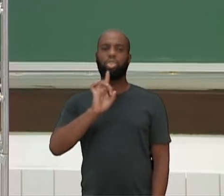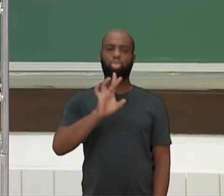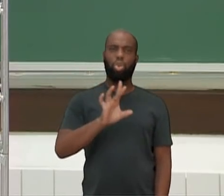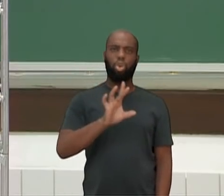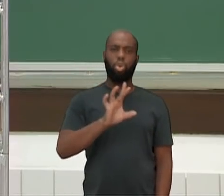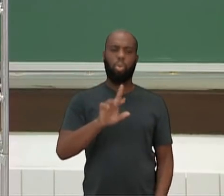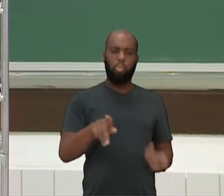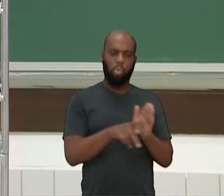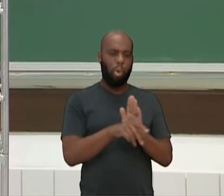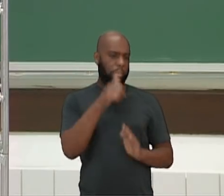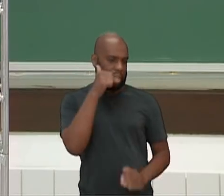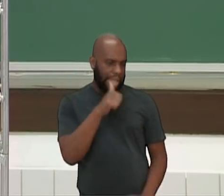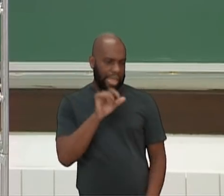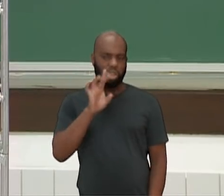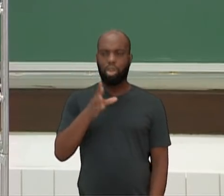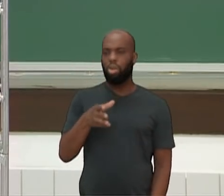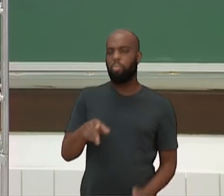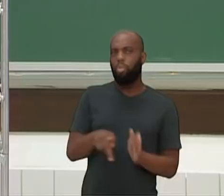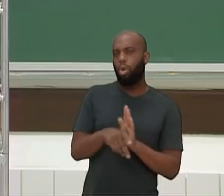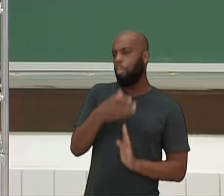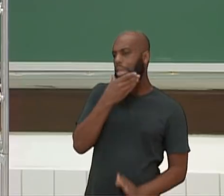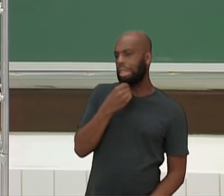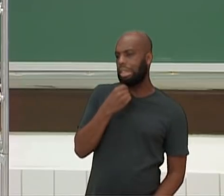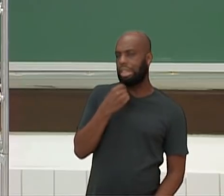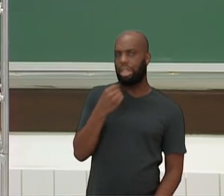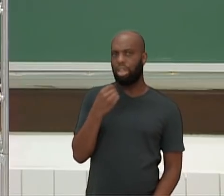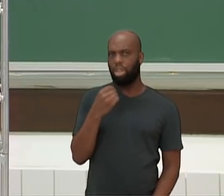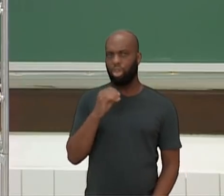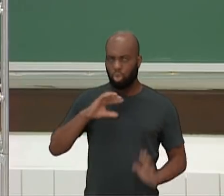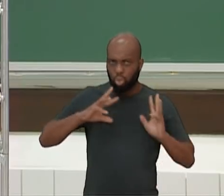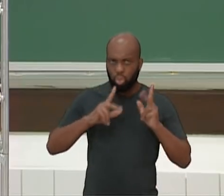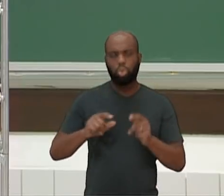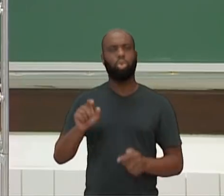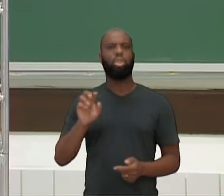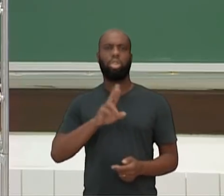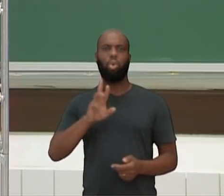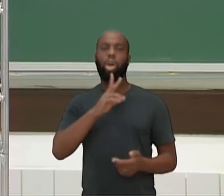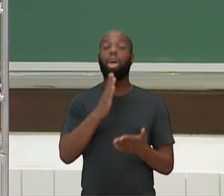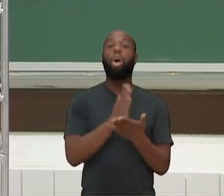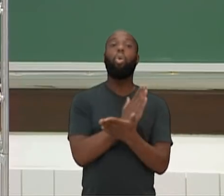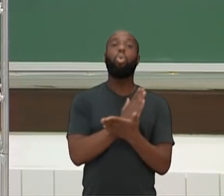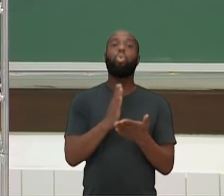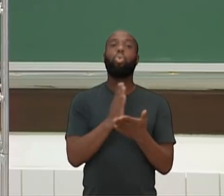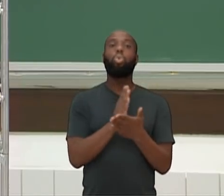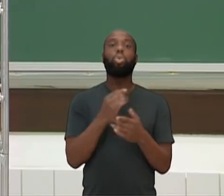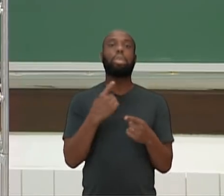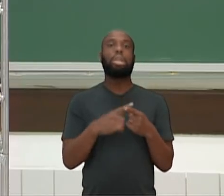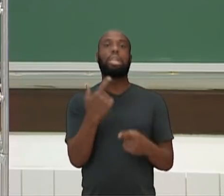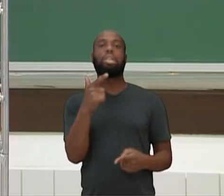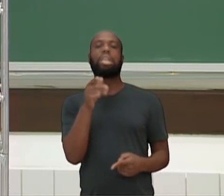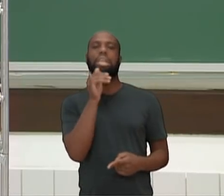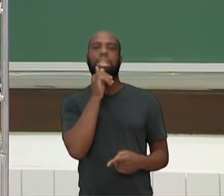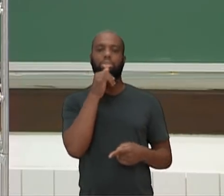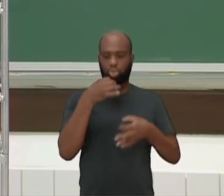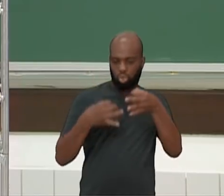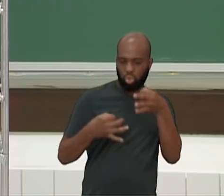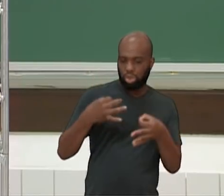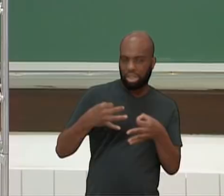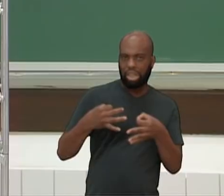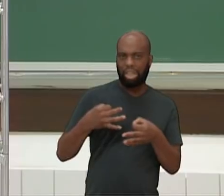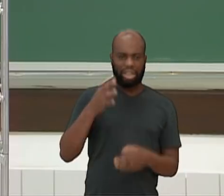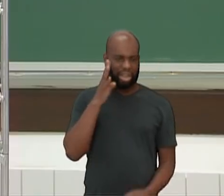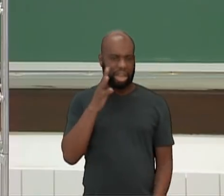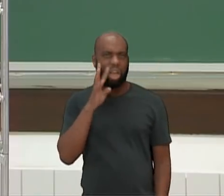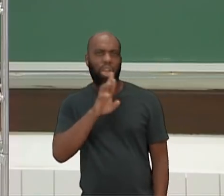ou só jogo de meninas? Não é todos os jogos, é alguns jogos. Mas por que lá eles fazem isso? né? A gente não tem que julgar, não é legal, é feio, é